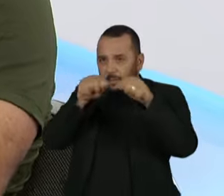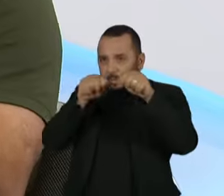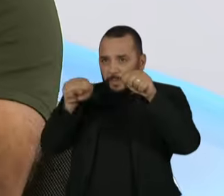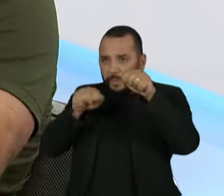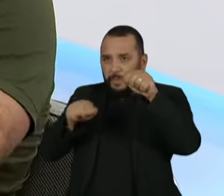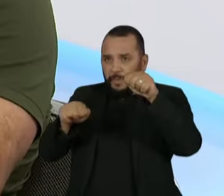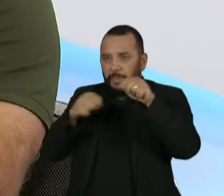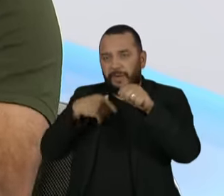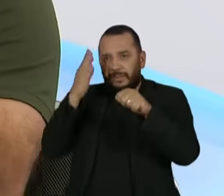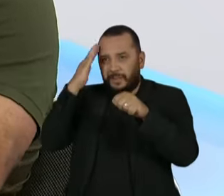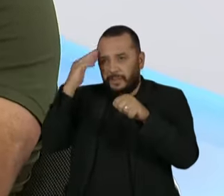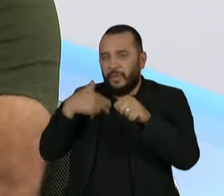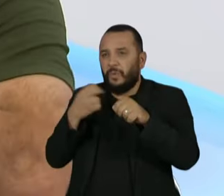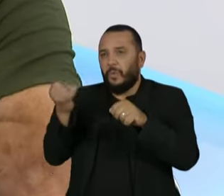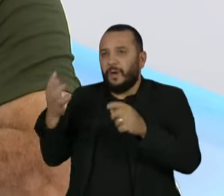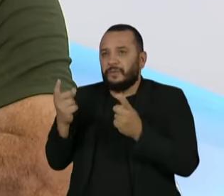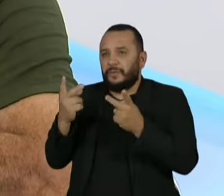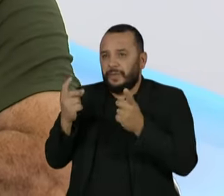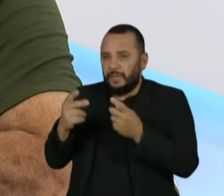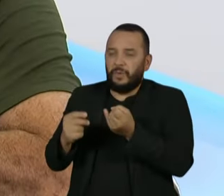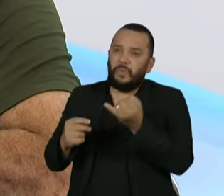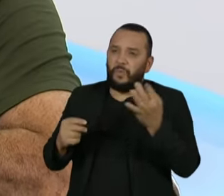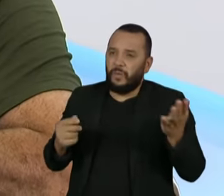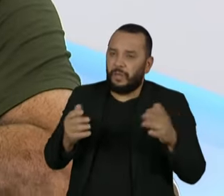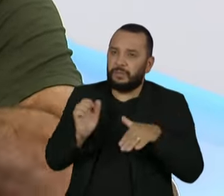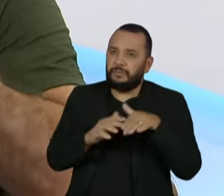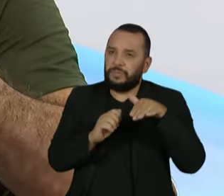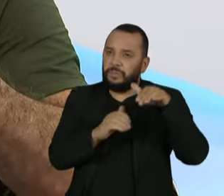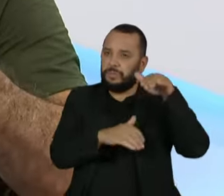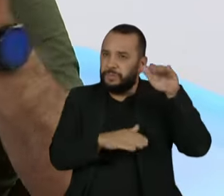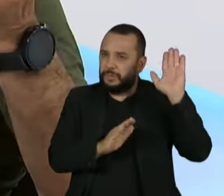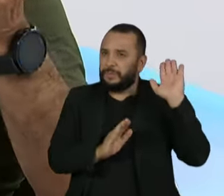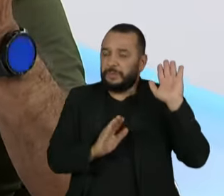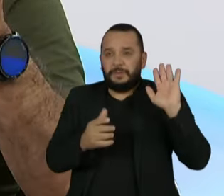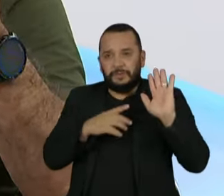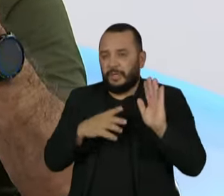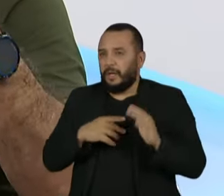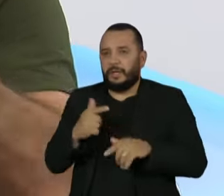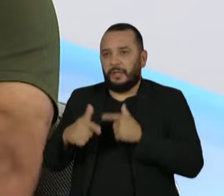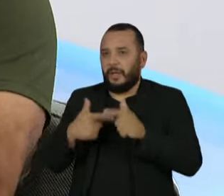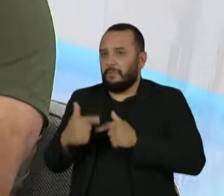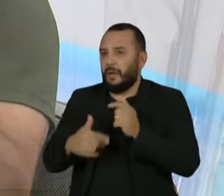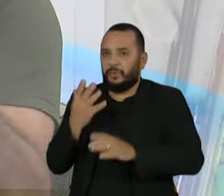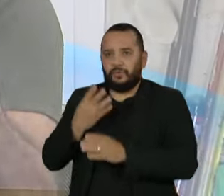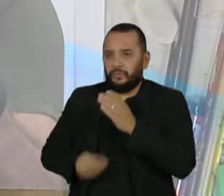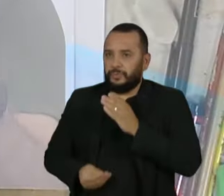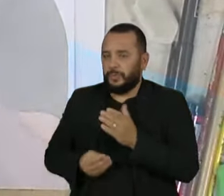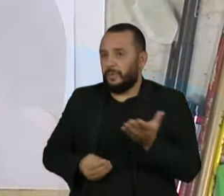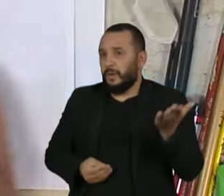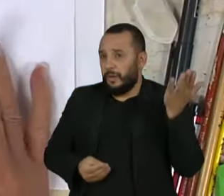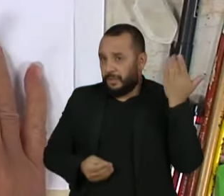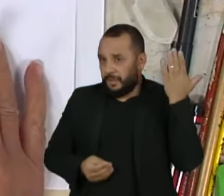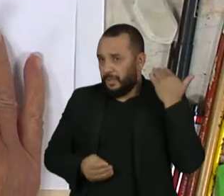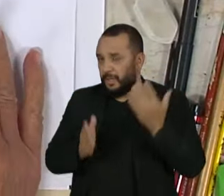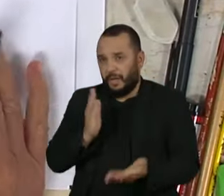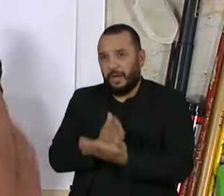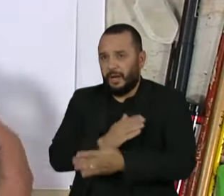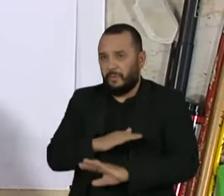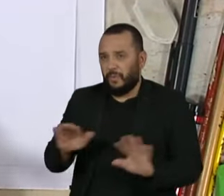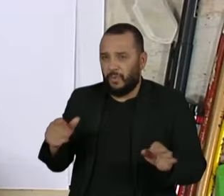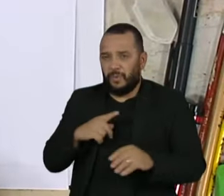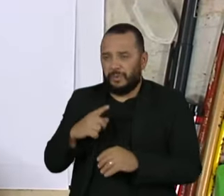para você saber quanto é que você vendeu o que é que você vendeu o que é que você tem que repor e assim por dia essa profissão desapareceu ela desistiu durante basicamente